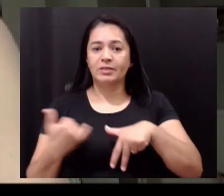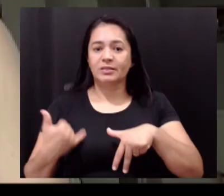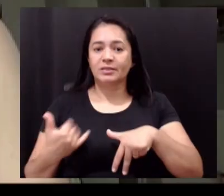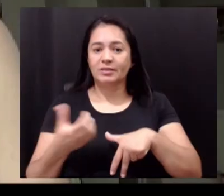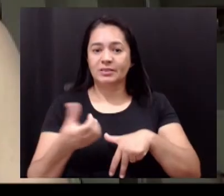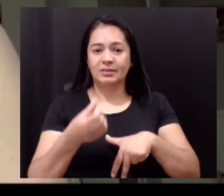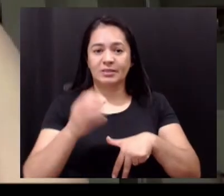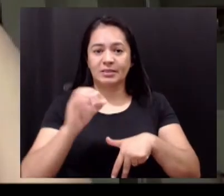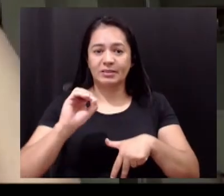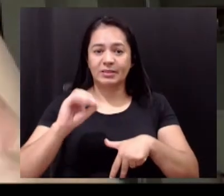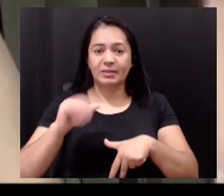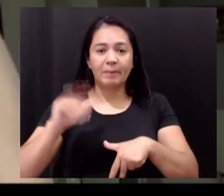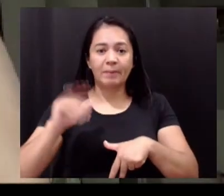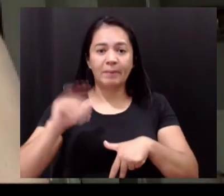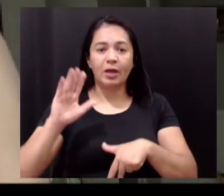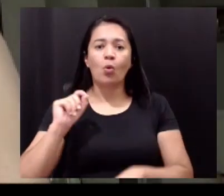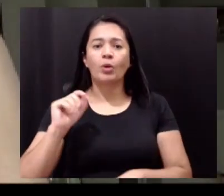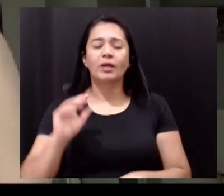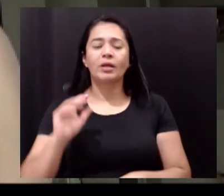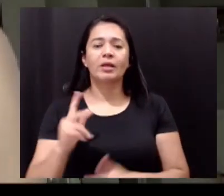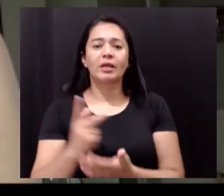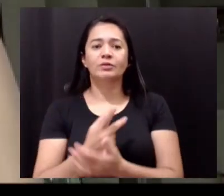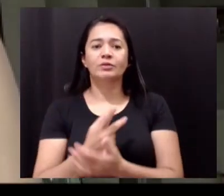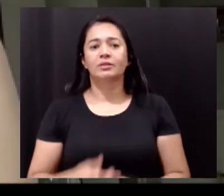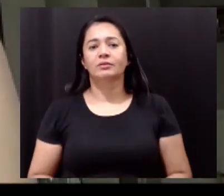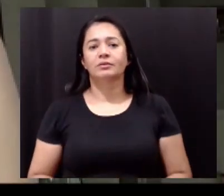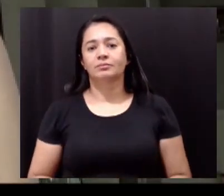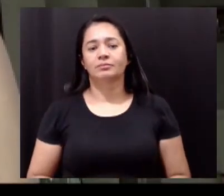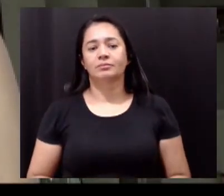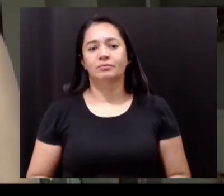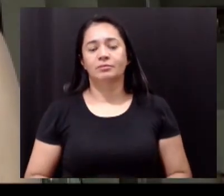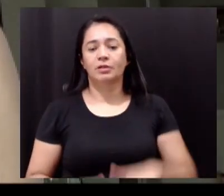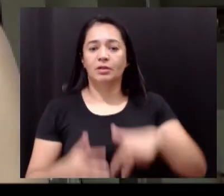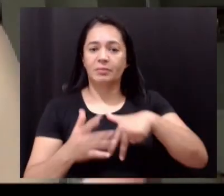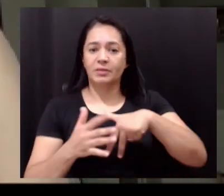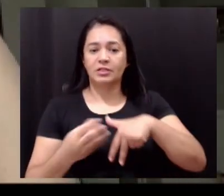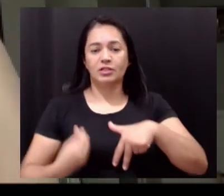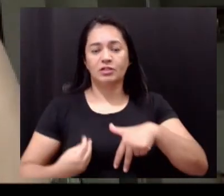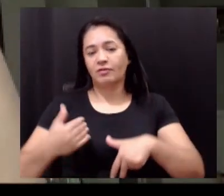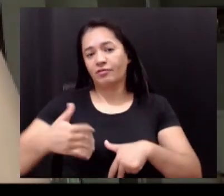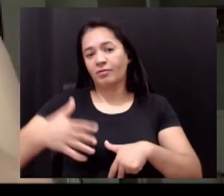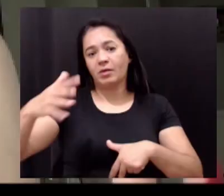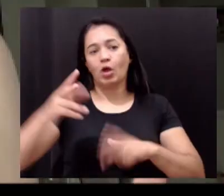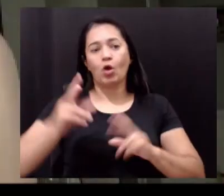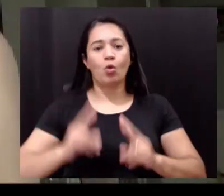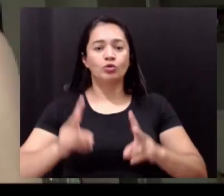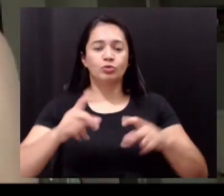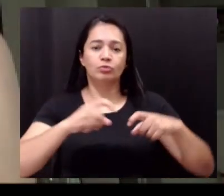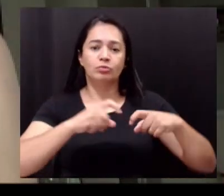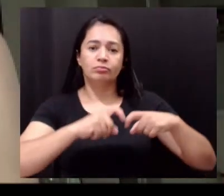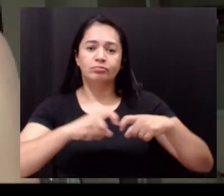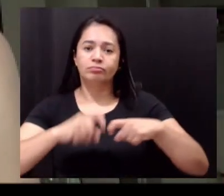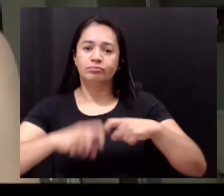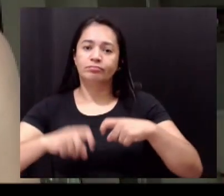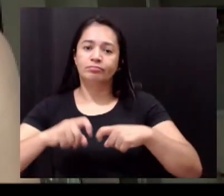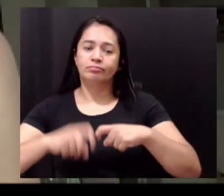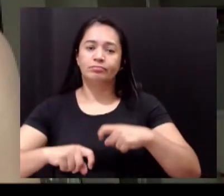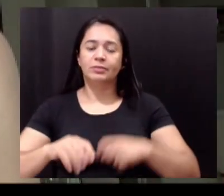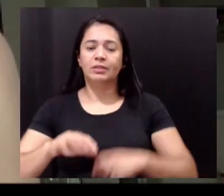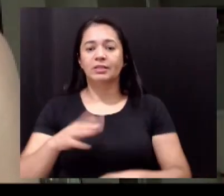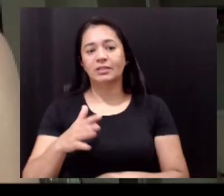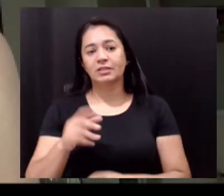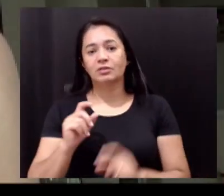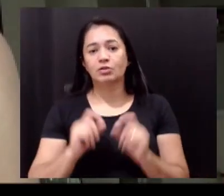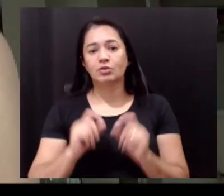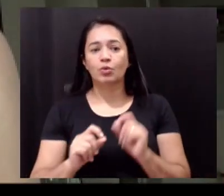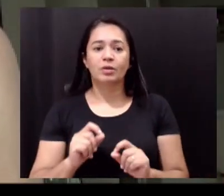está acontecendo? As pacientes estão vivendo mais, estão tendo relação sexual e muitas vezes interrompendo precocemente esse exame